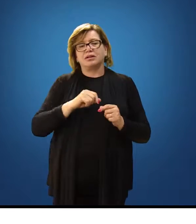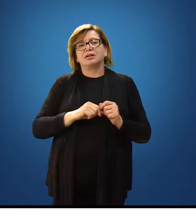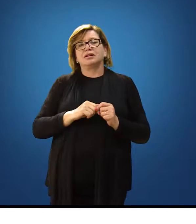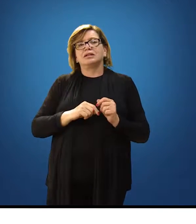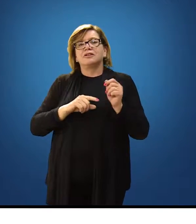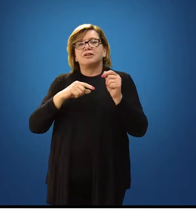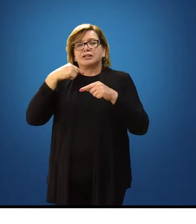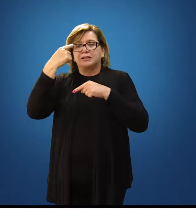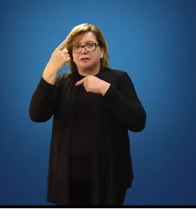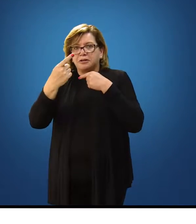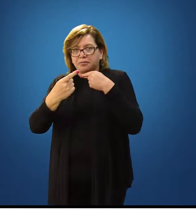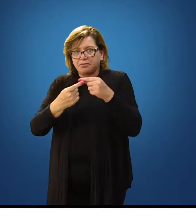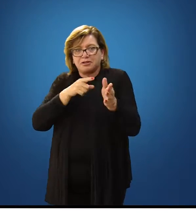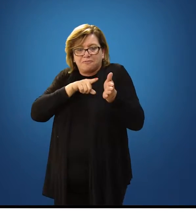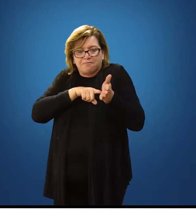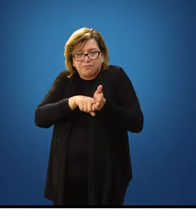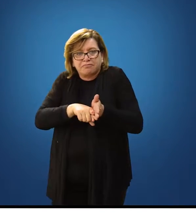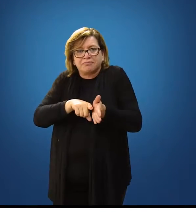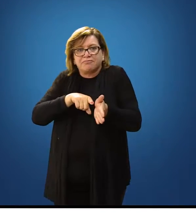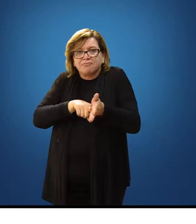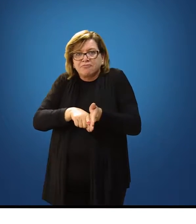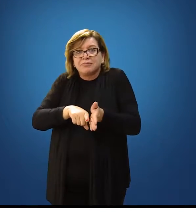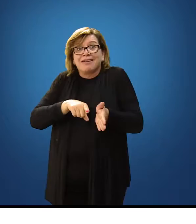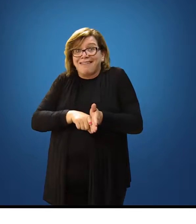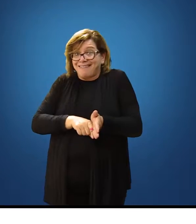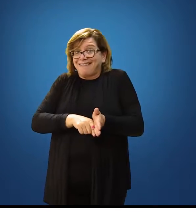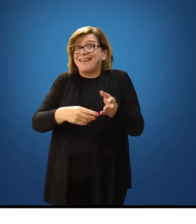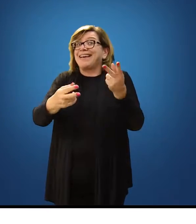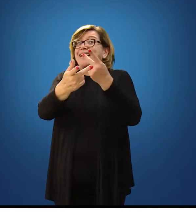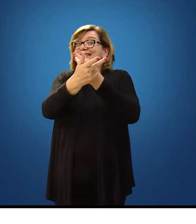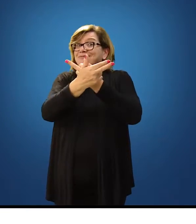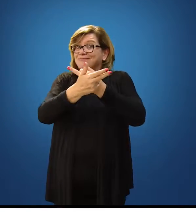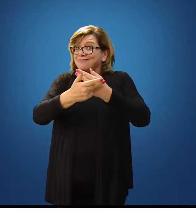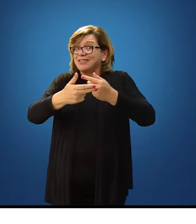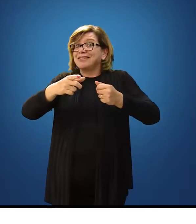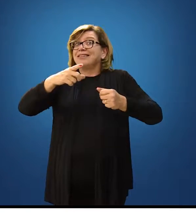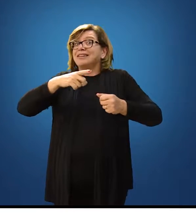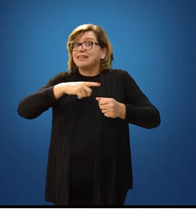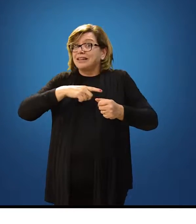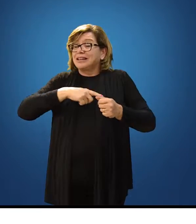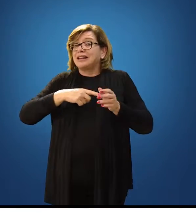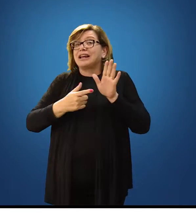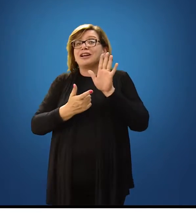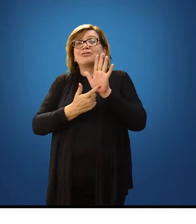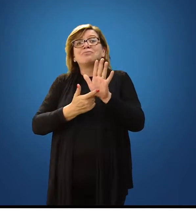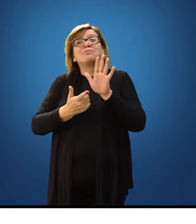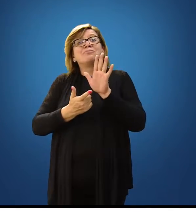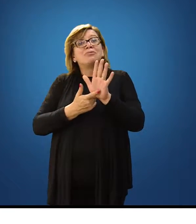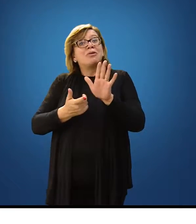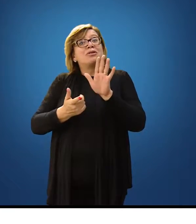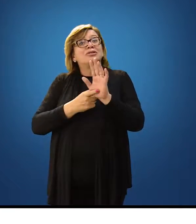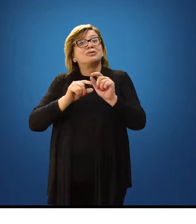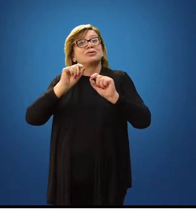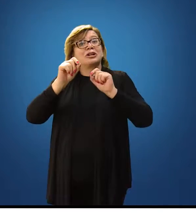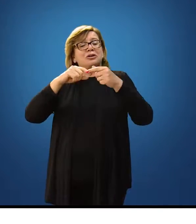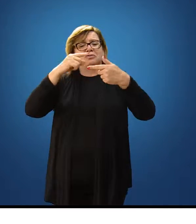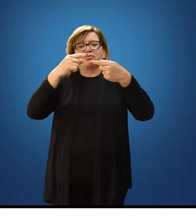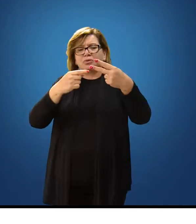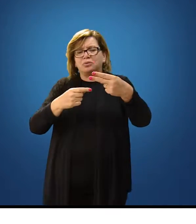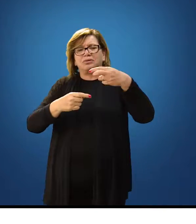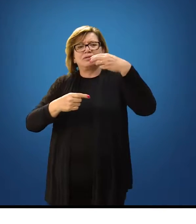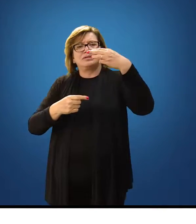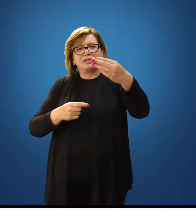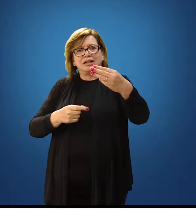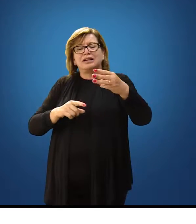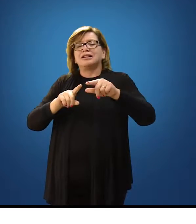As questões de pesquisa que estão dentro do nosso estudo, elas refletem sim aí 2 ou 3 questões